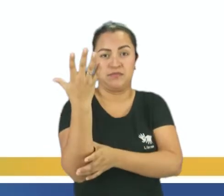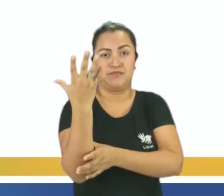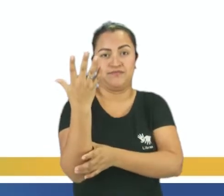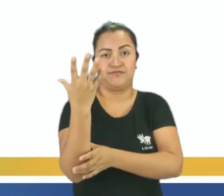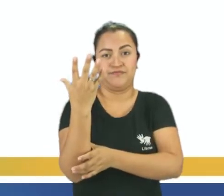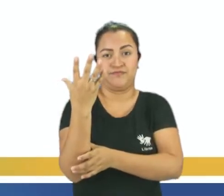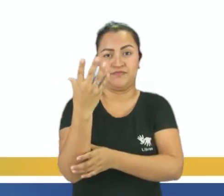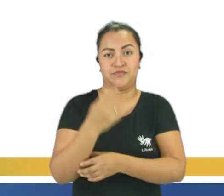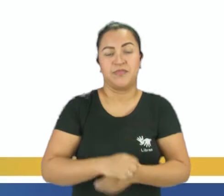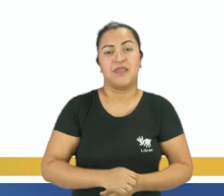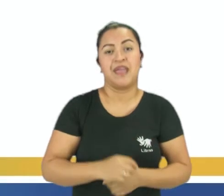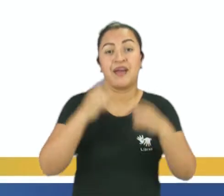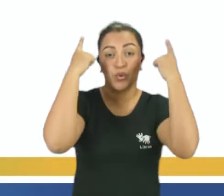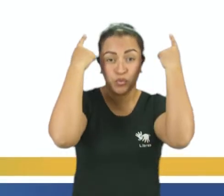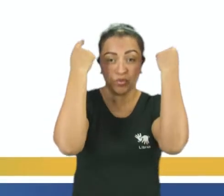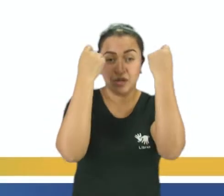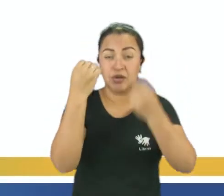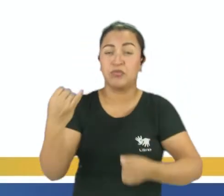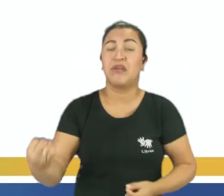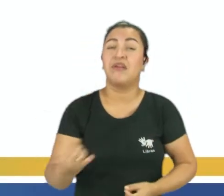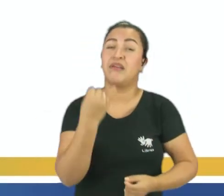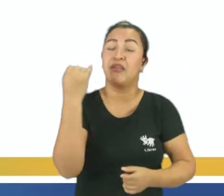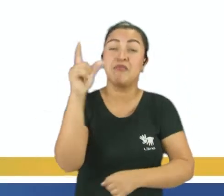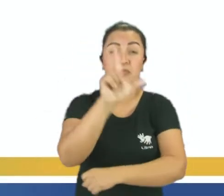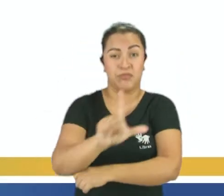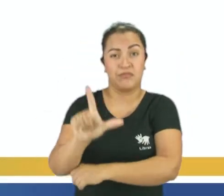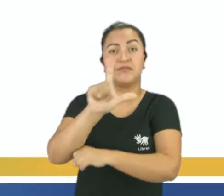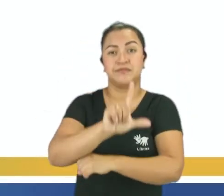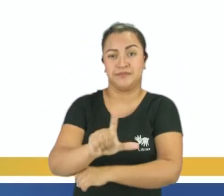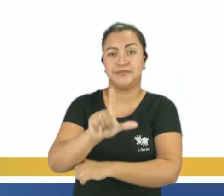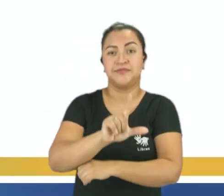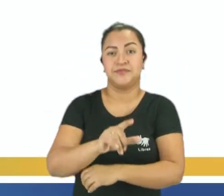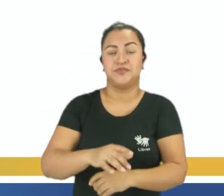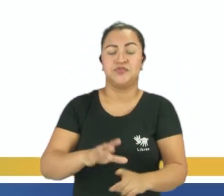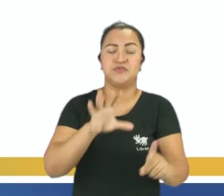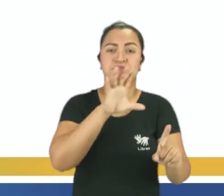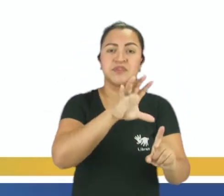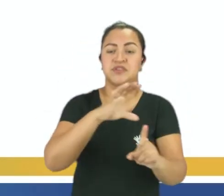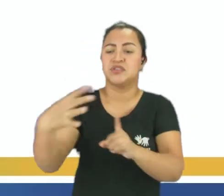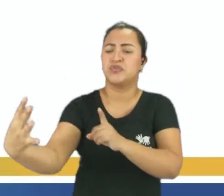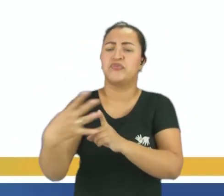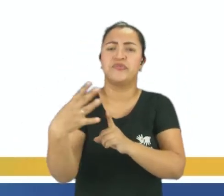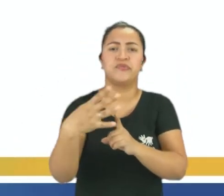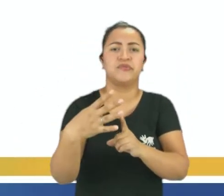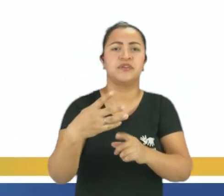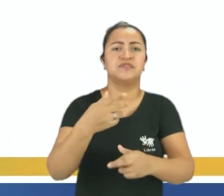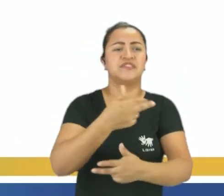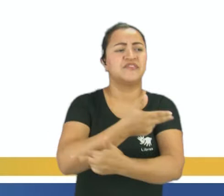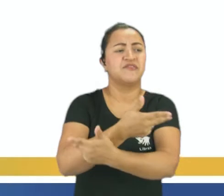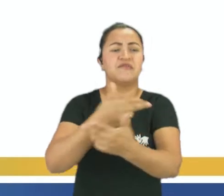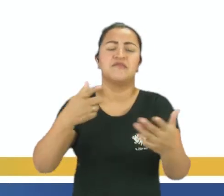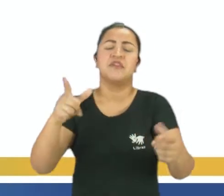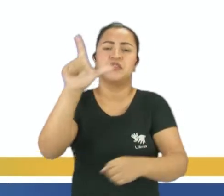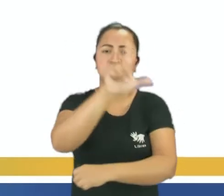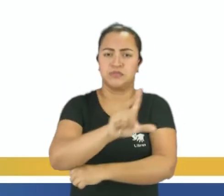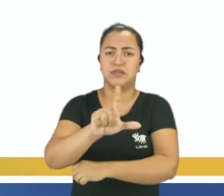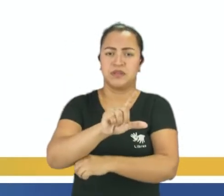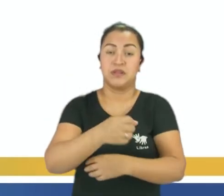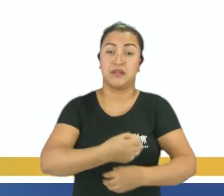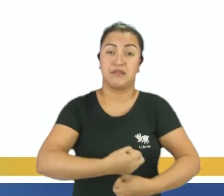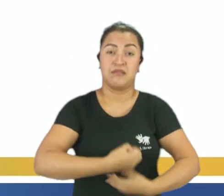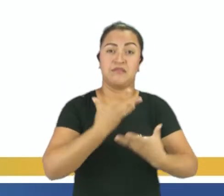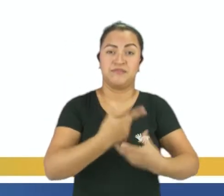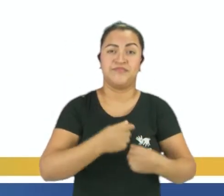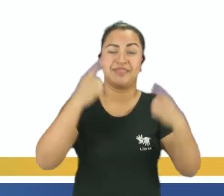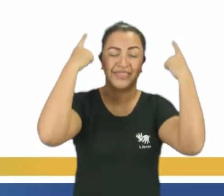da literatura grega, bem como sua influência nas composições literárias posteriores. Na